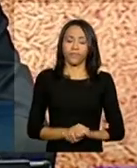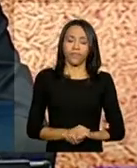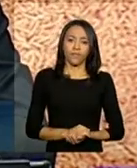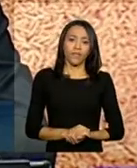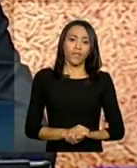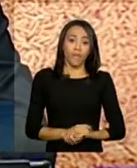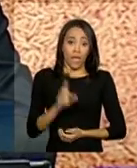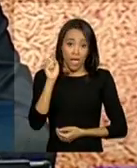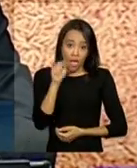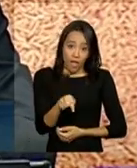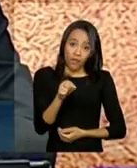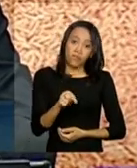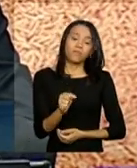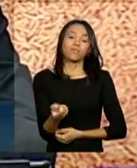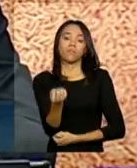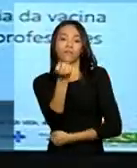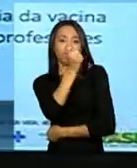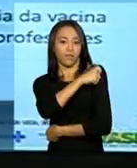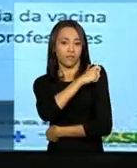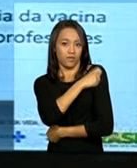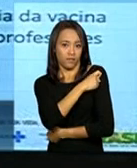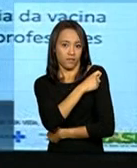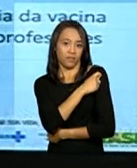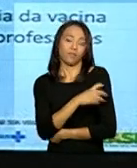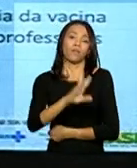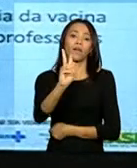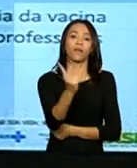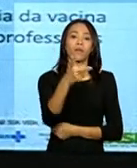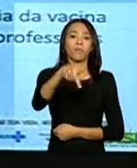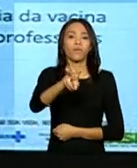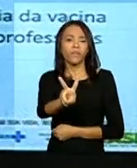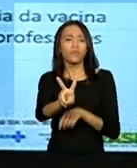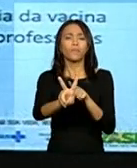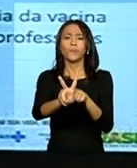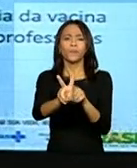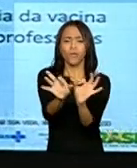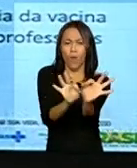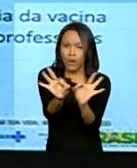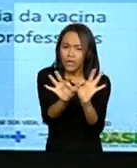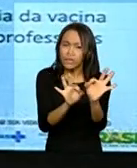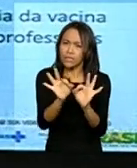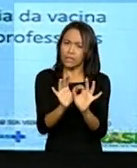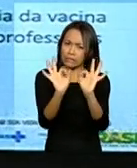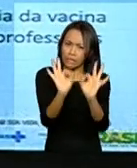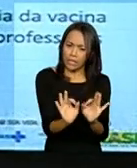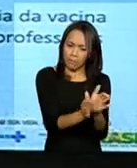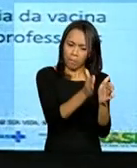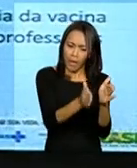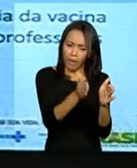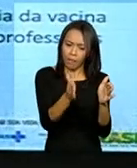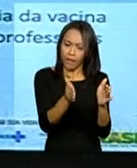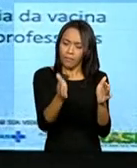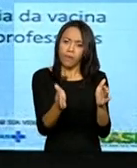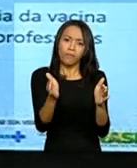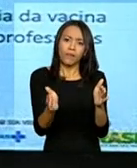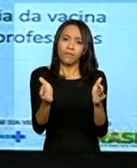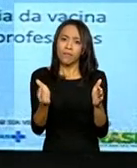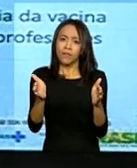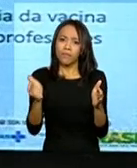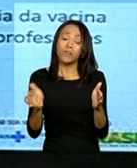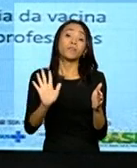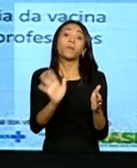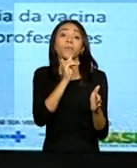introdução dessa vacina ela está sendo eh organizada eh de uma forma bem eh sistematizada então Eh em